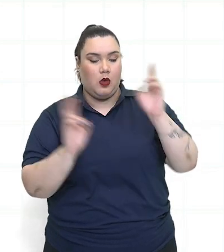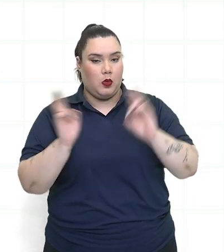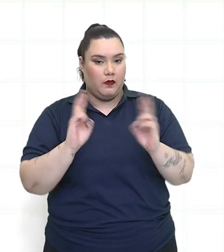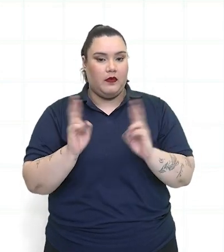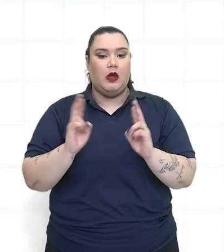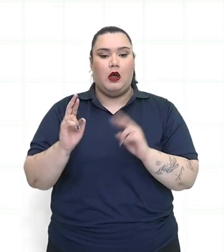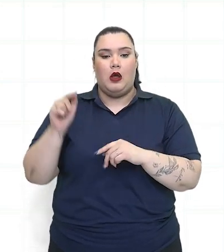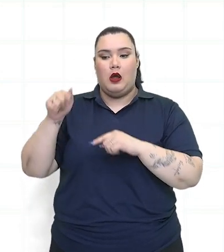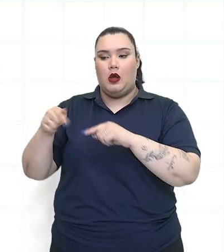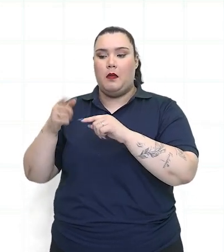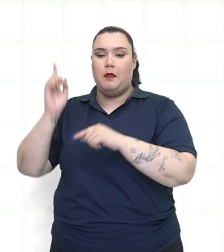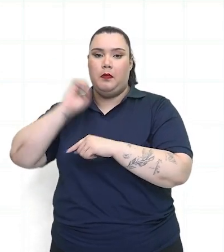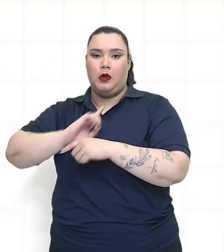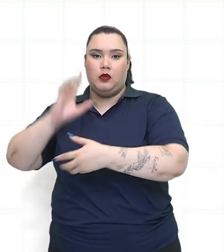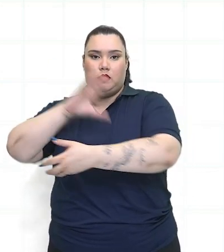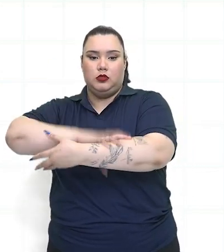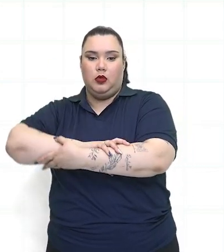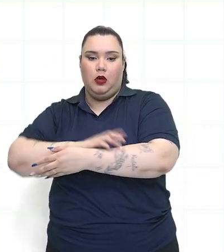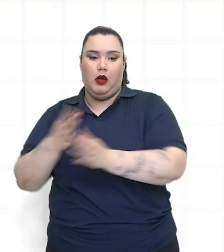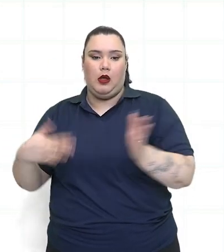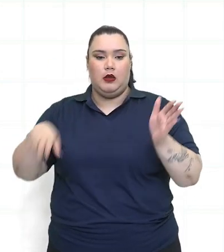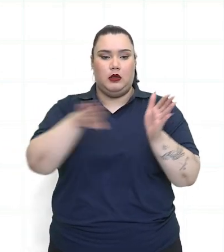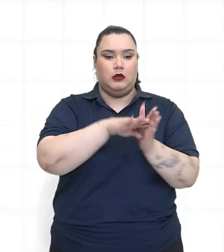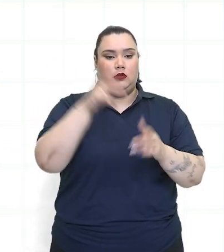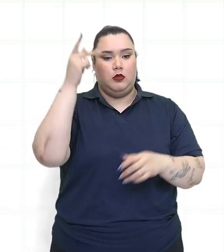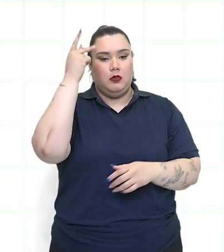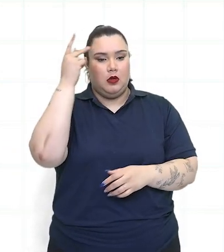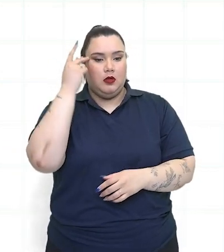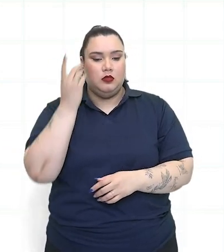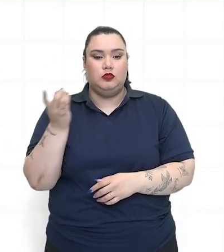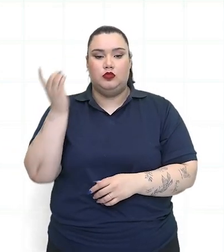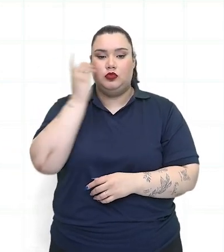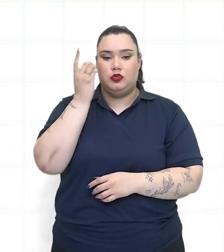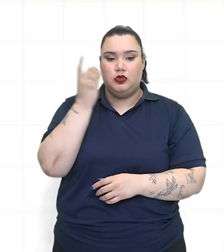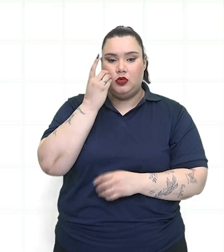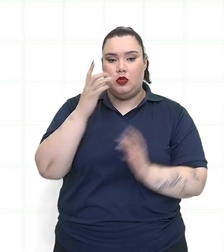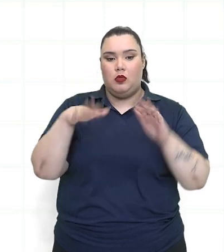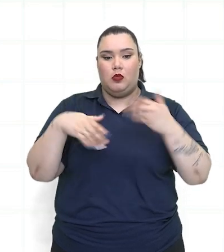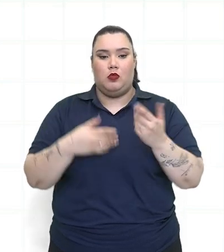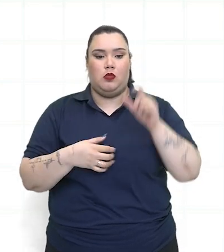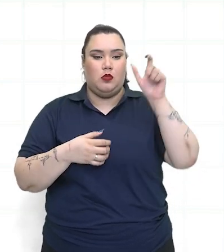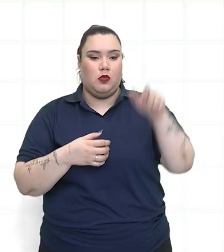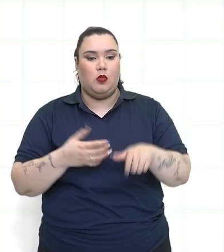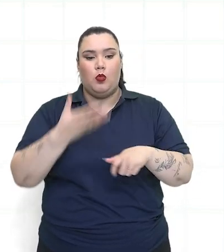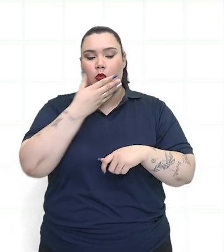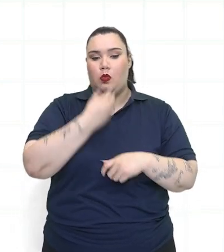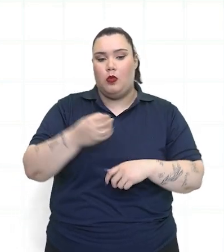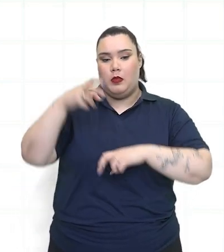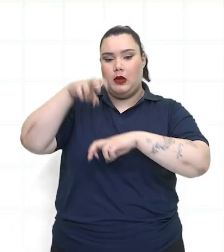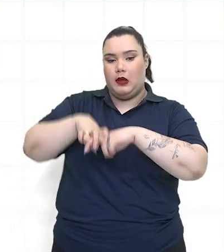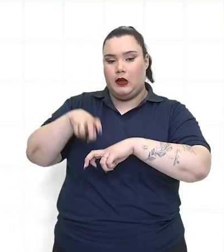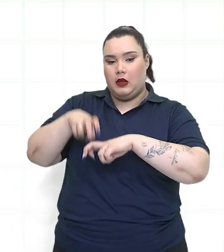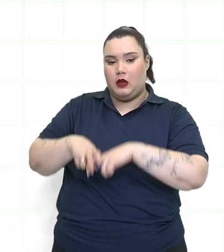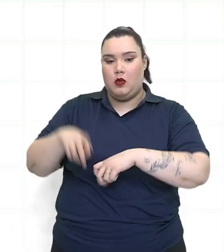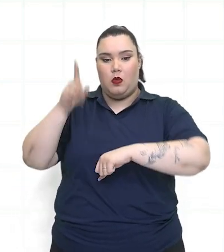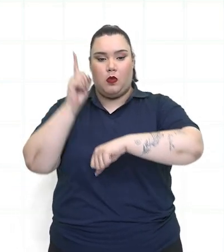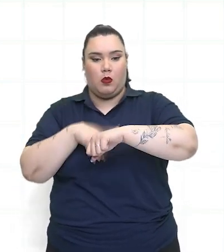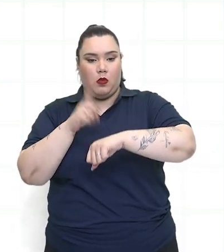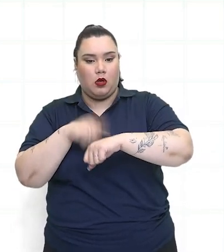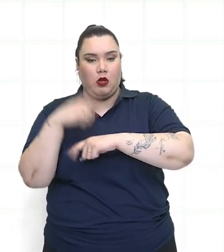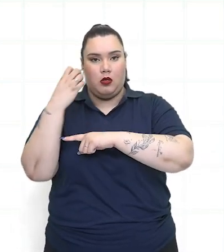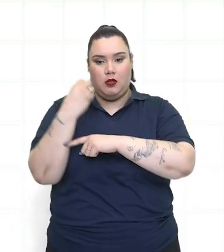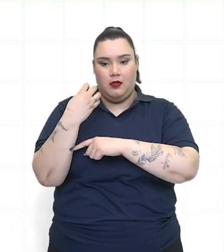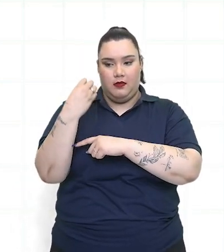São Paulo. Outras informações, a data, né? O agente, o número da poltrona, do assento, o